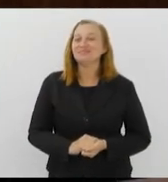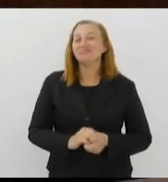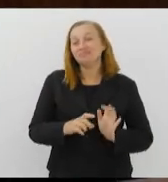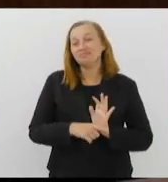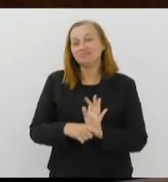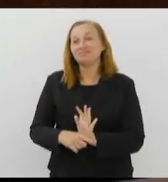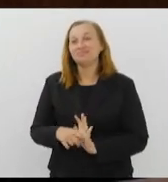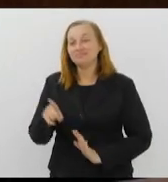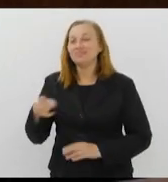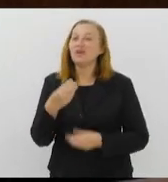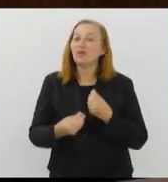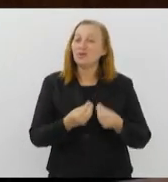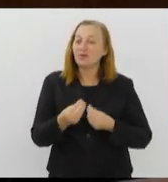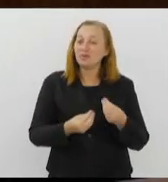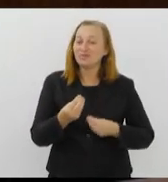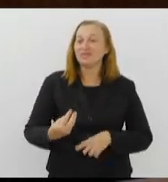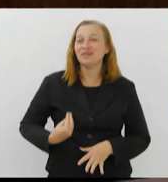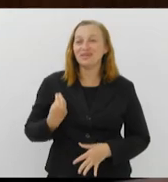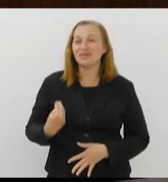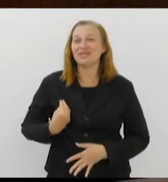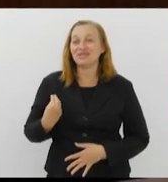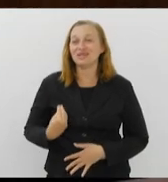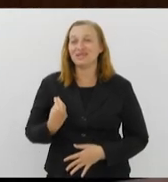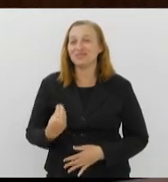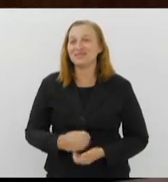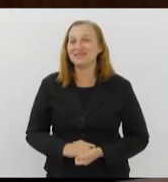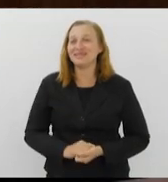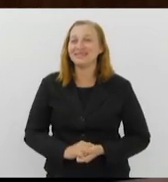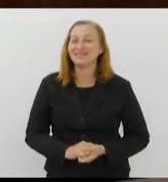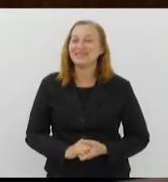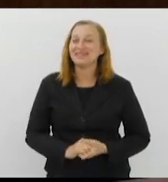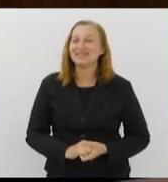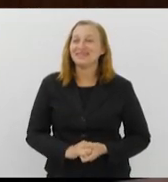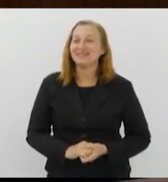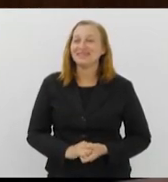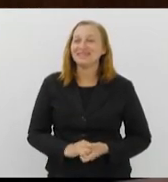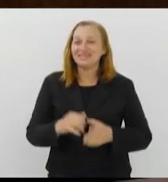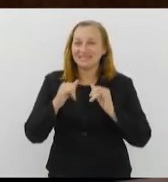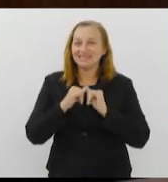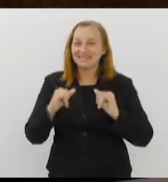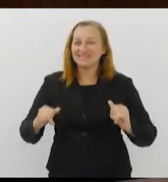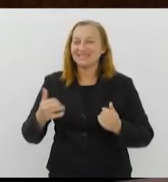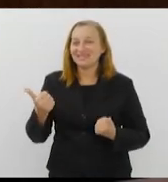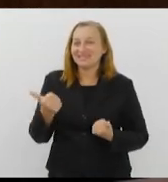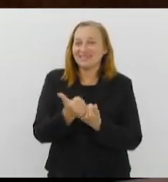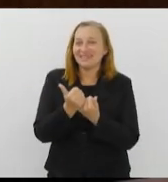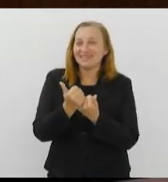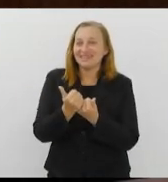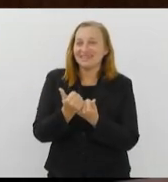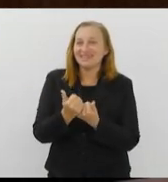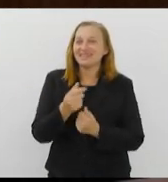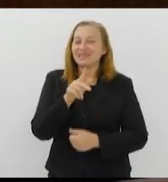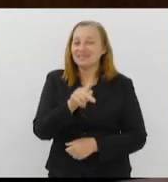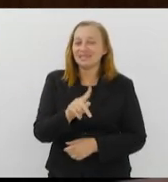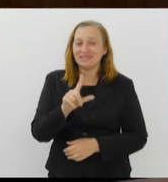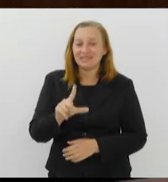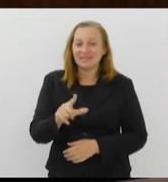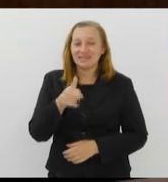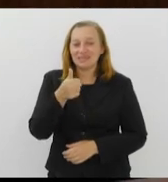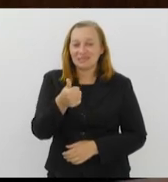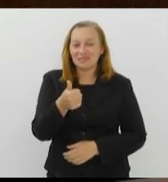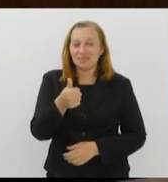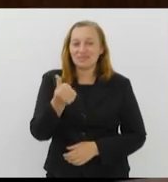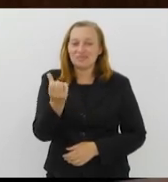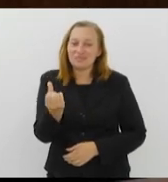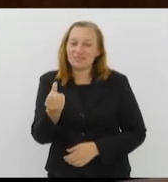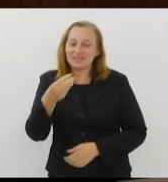e como é que elas viviam, como é que elas se alimentavam. Por isso, queria declarar o meu apoio ao PL